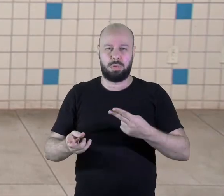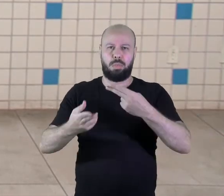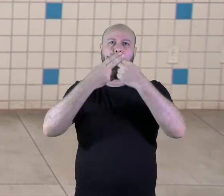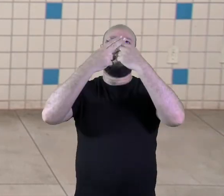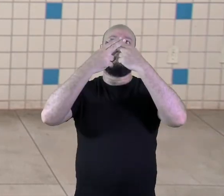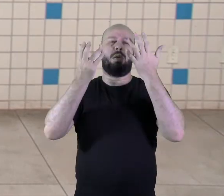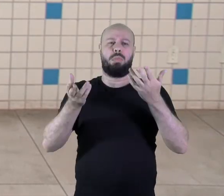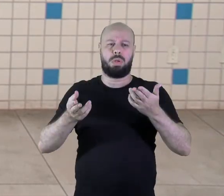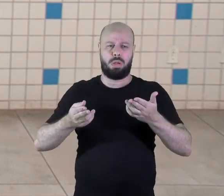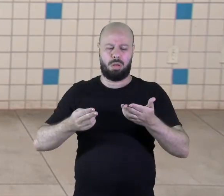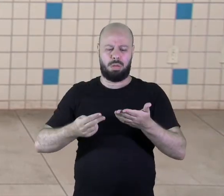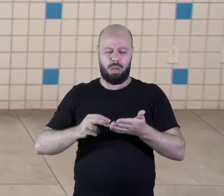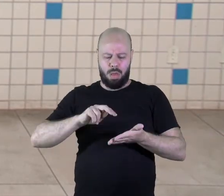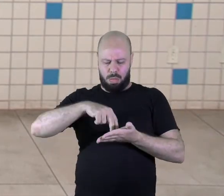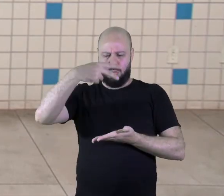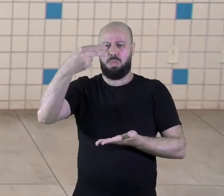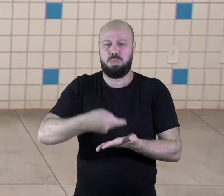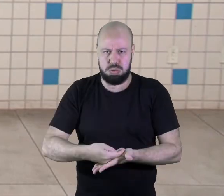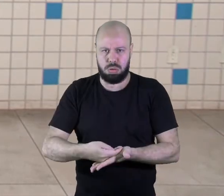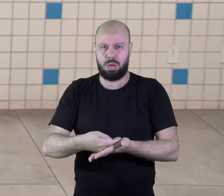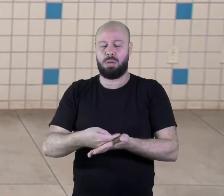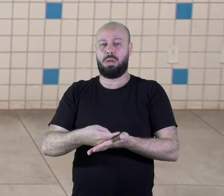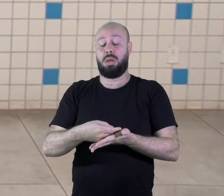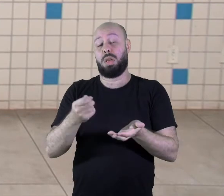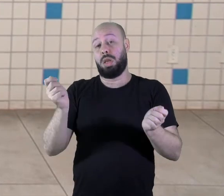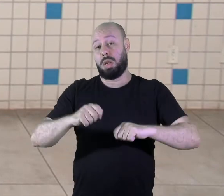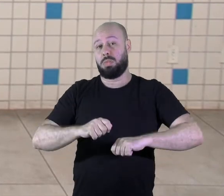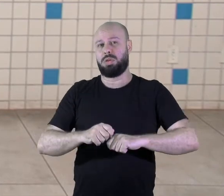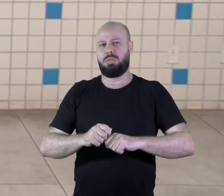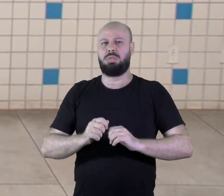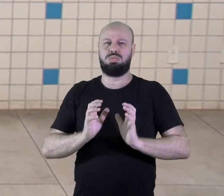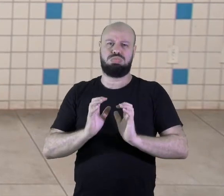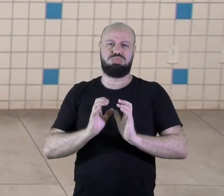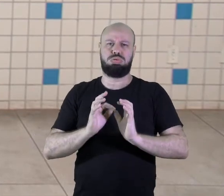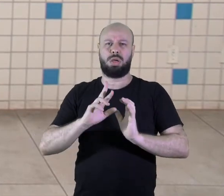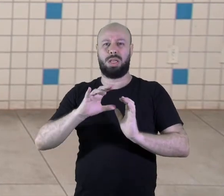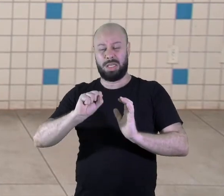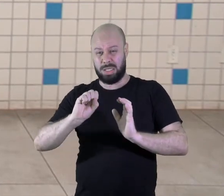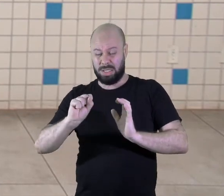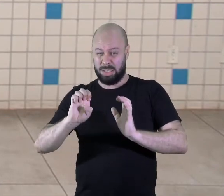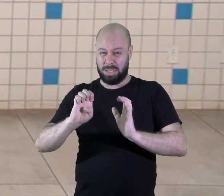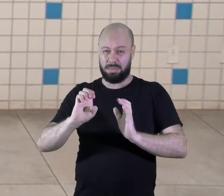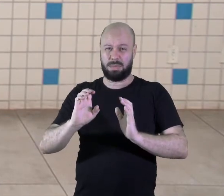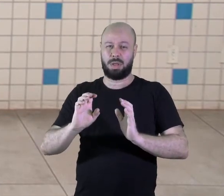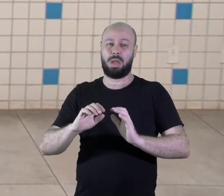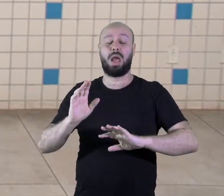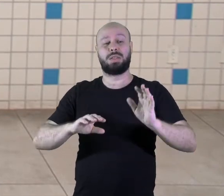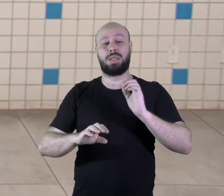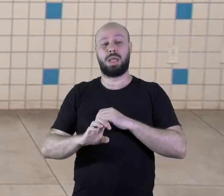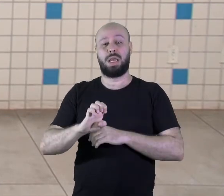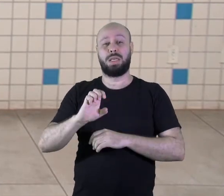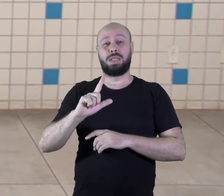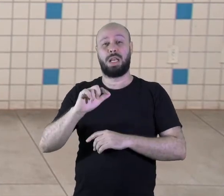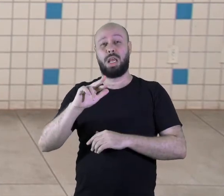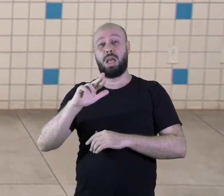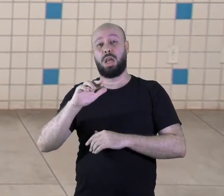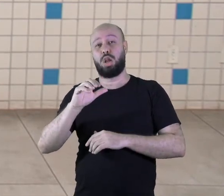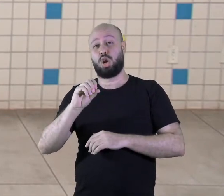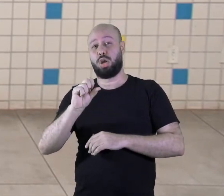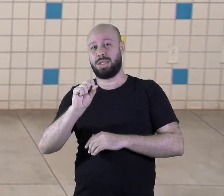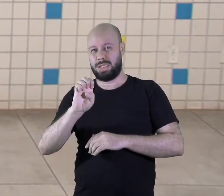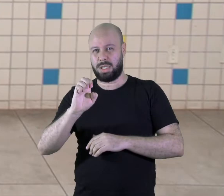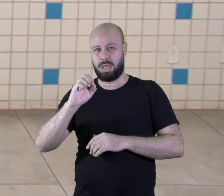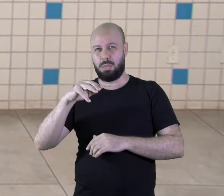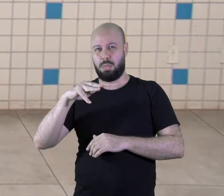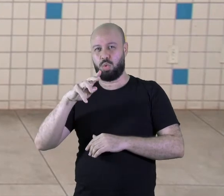queda muito forte, pode começar a causar crises epiléticas. A esclerose múltipla, né? Lembra o que a gente falou